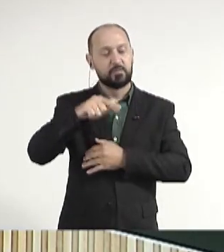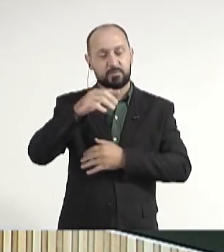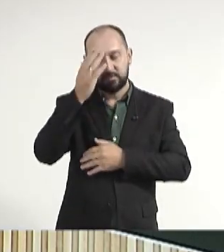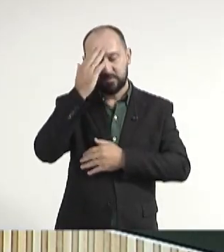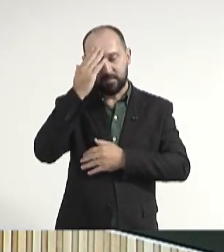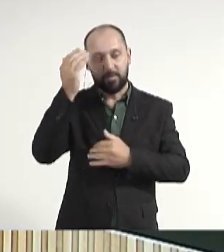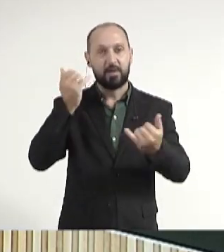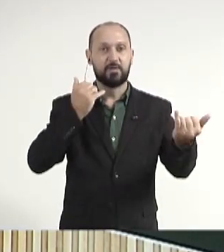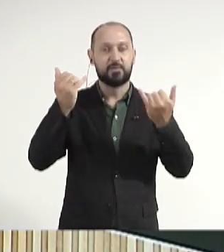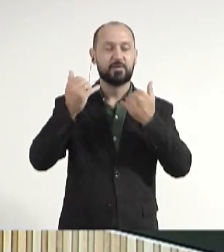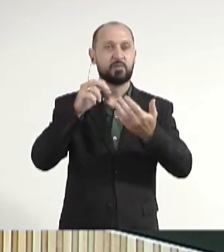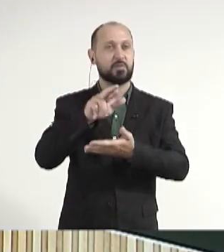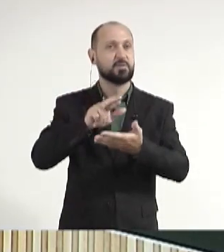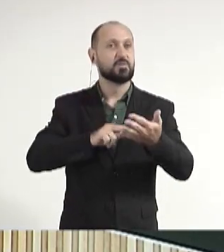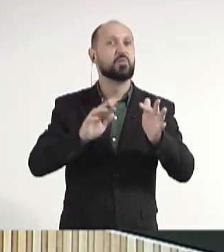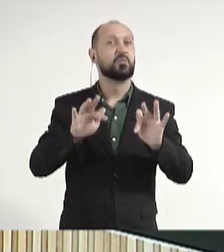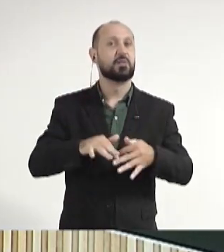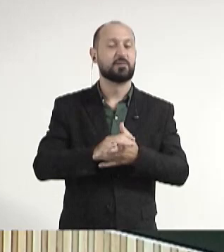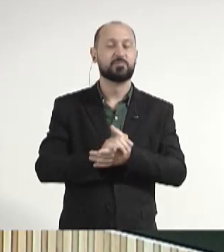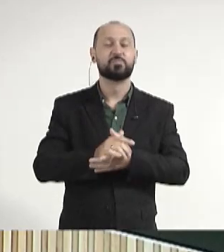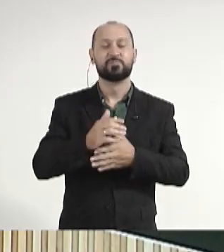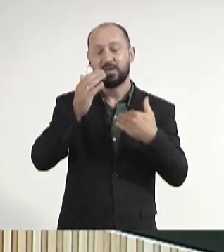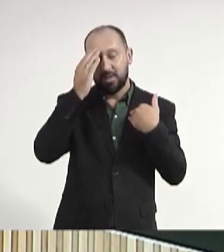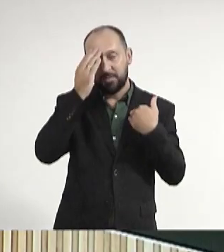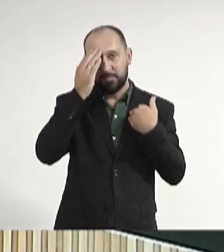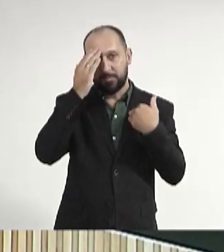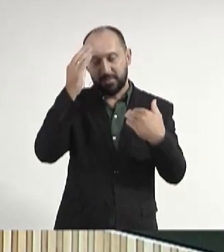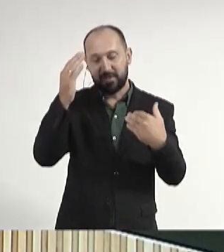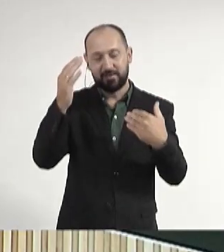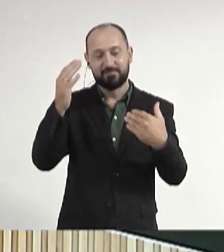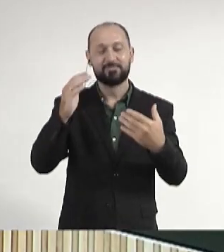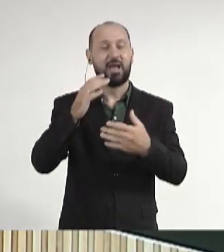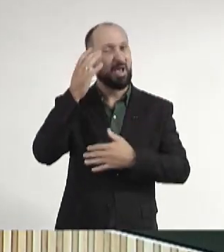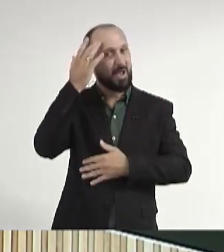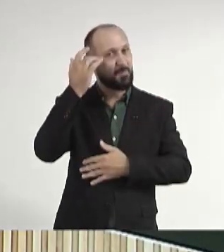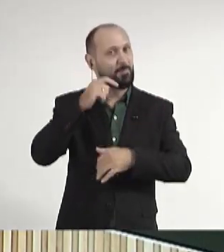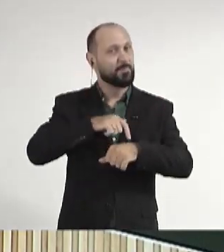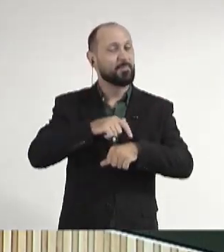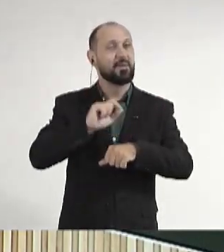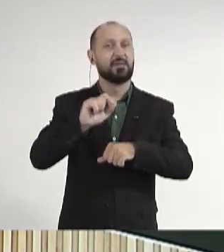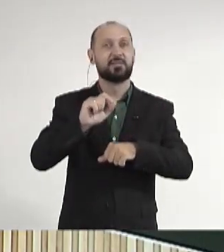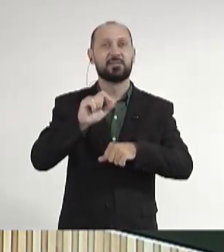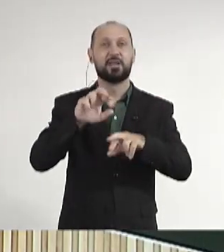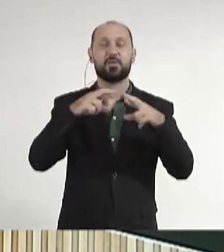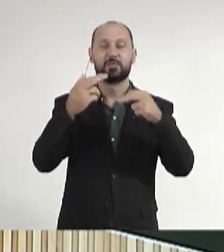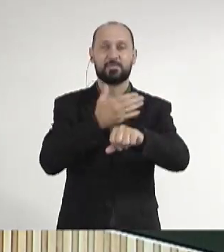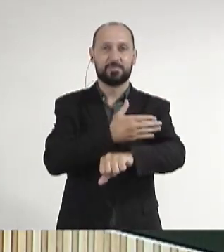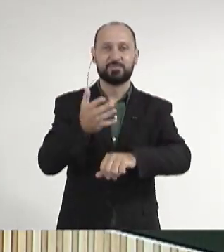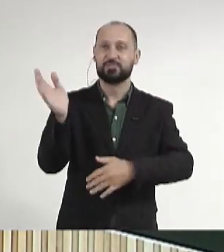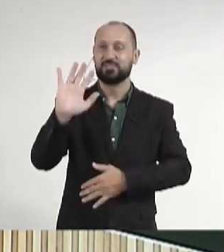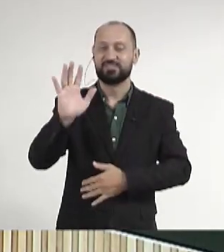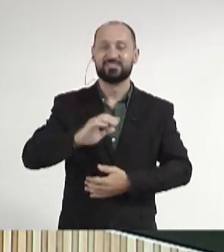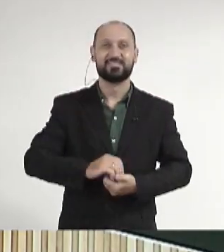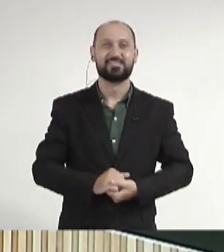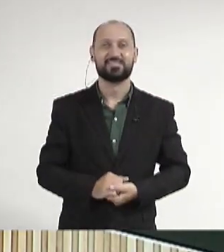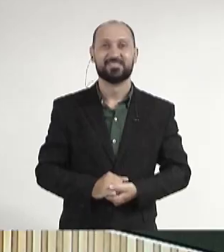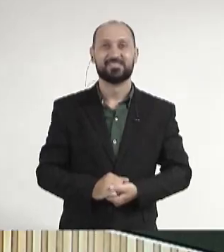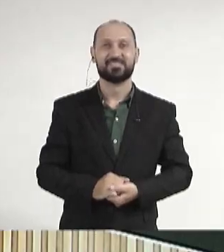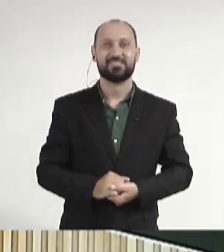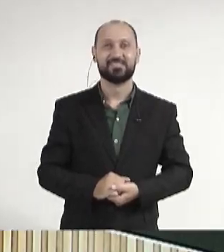tudo aqui no Redação Final. Mais uma vez, muito obrigado pela sua audiência. Voltamos amanhã, logo após a sessão plenária. Tchau!